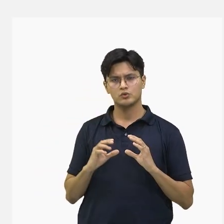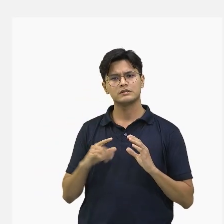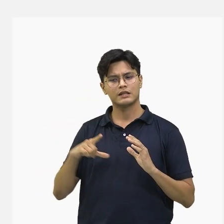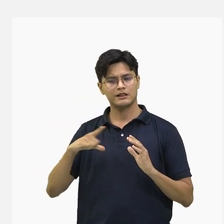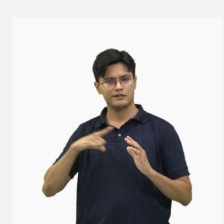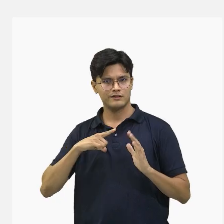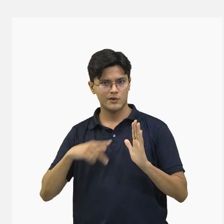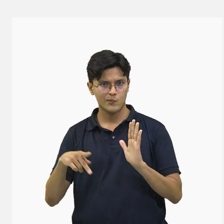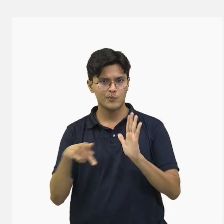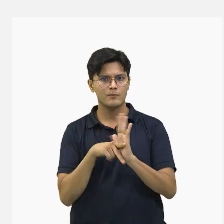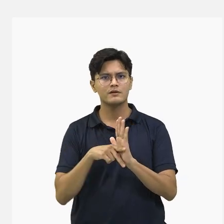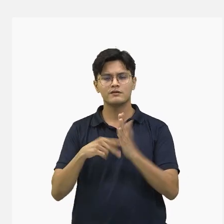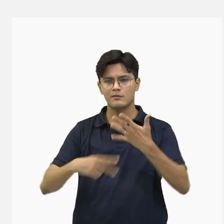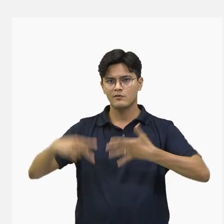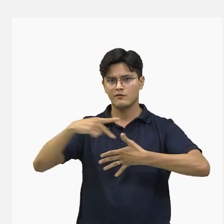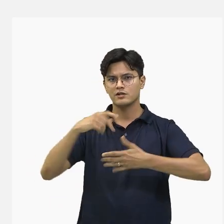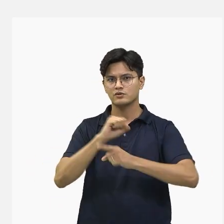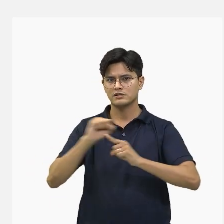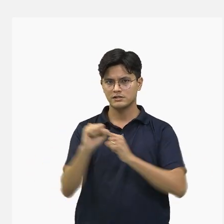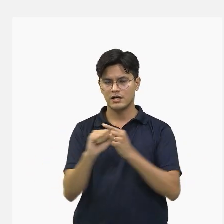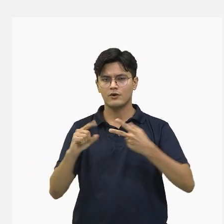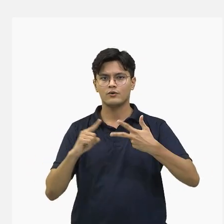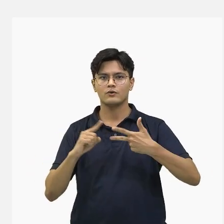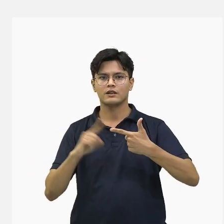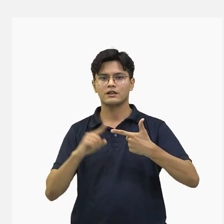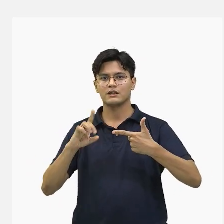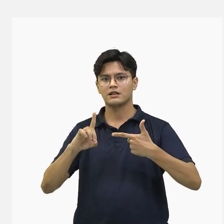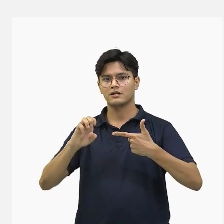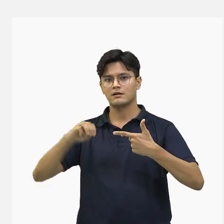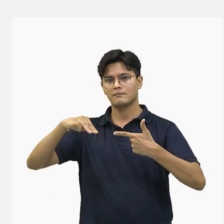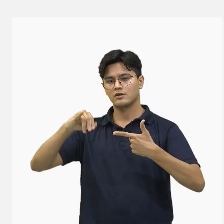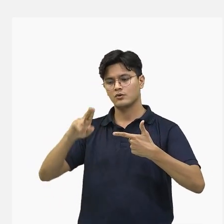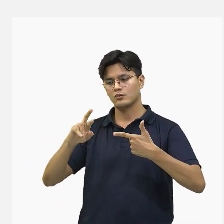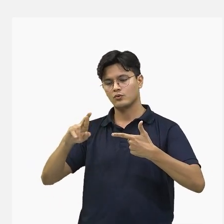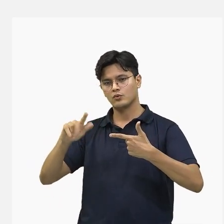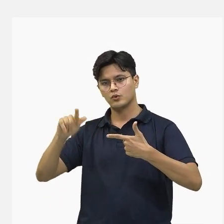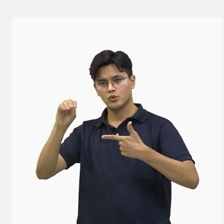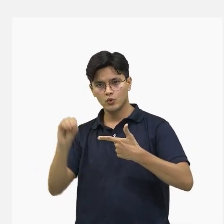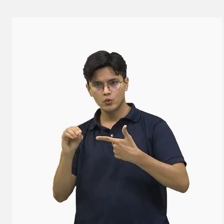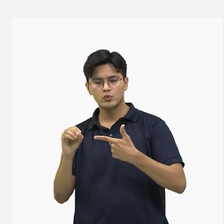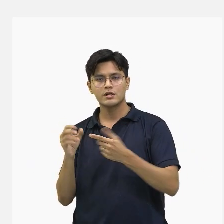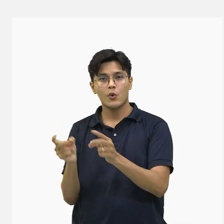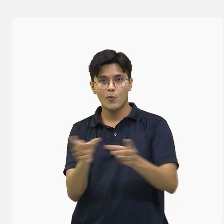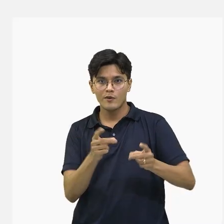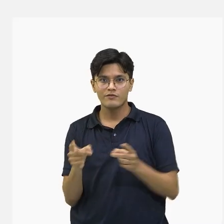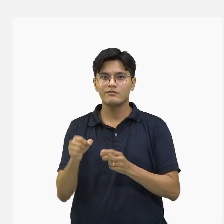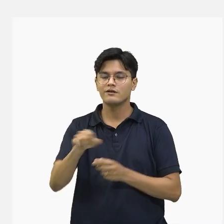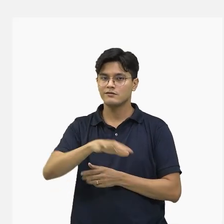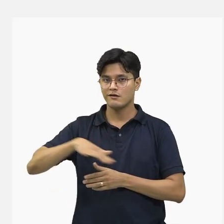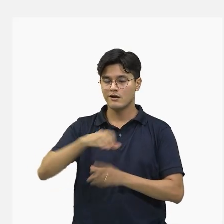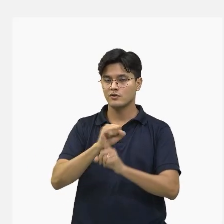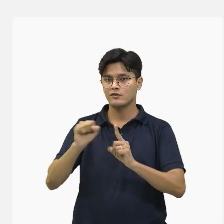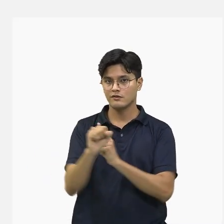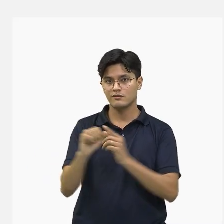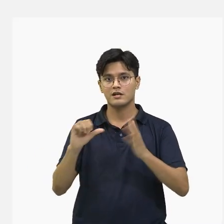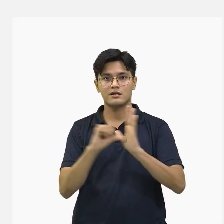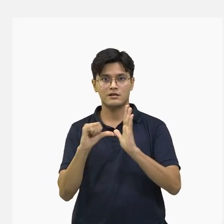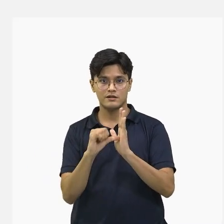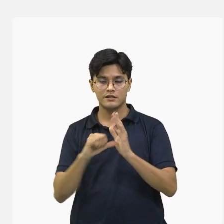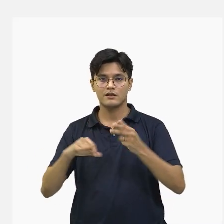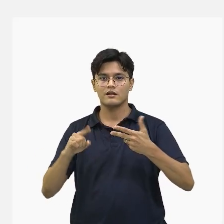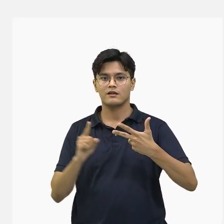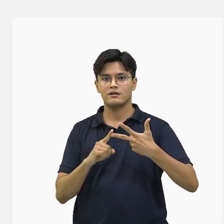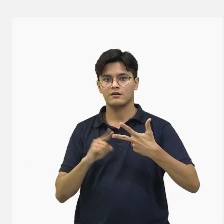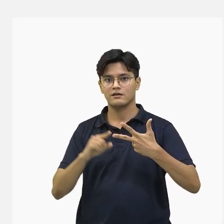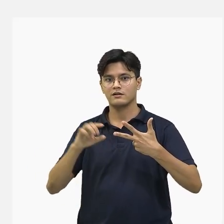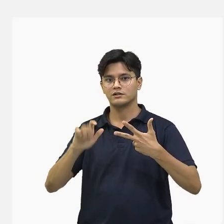privilégios sociais. Demiurgos, eram comerciantes na sociedade ateniense. Georgóis, pequenos proprietários